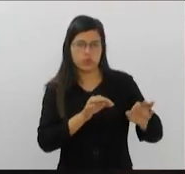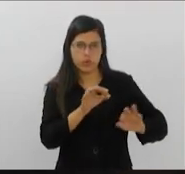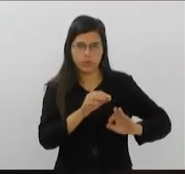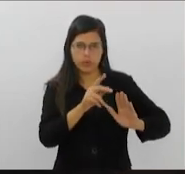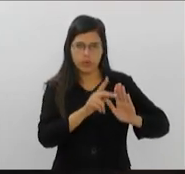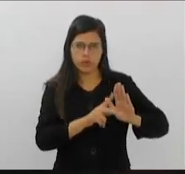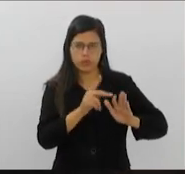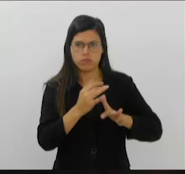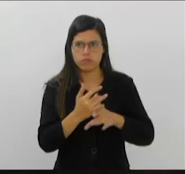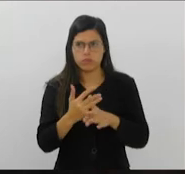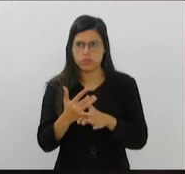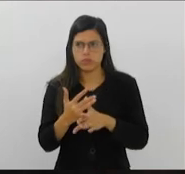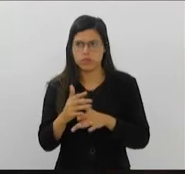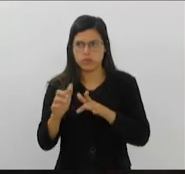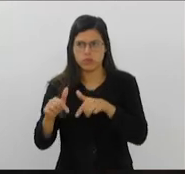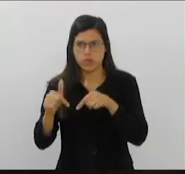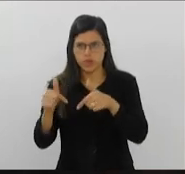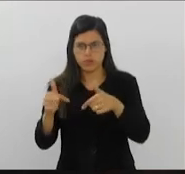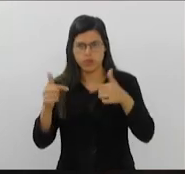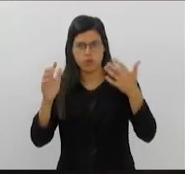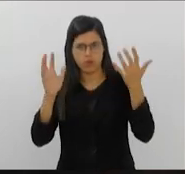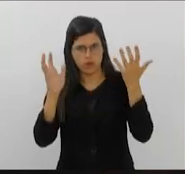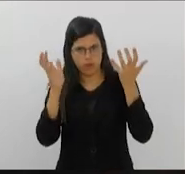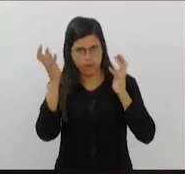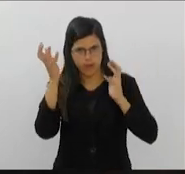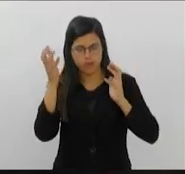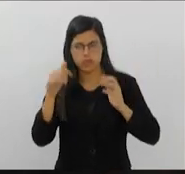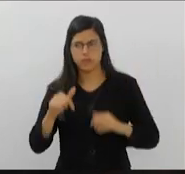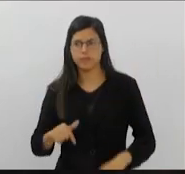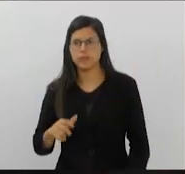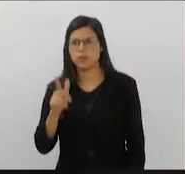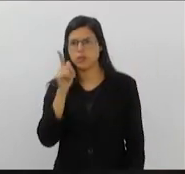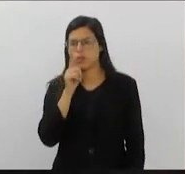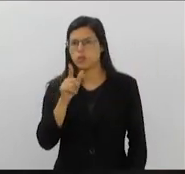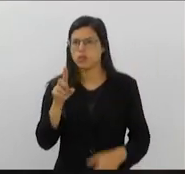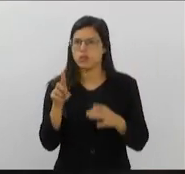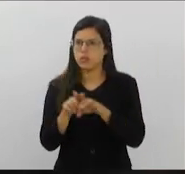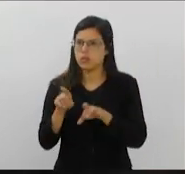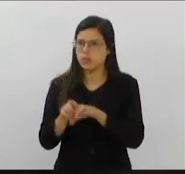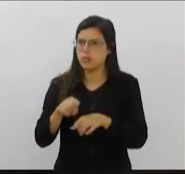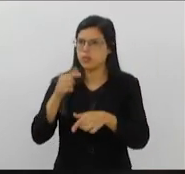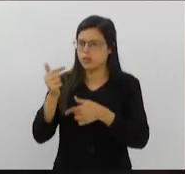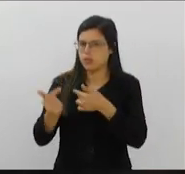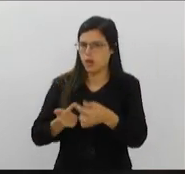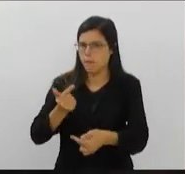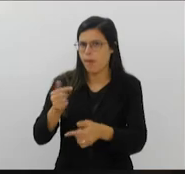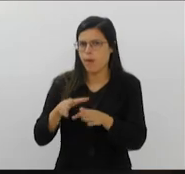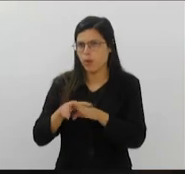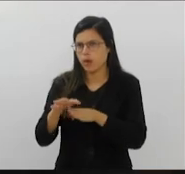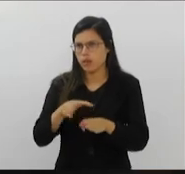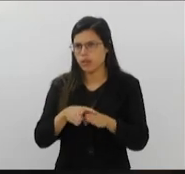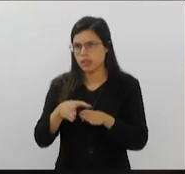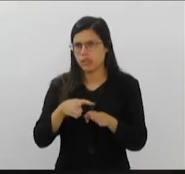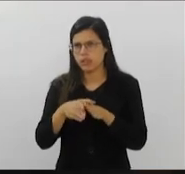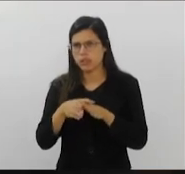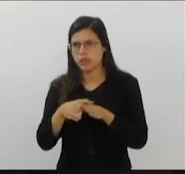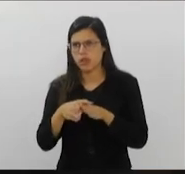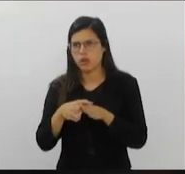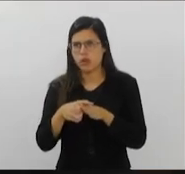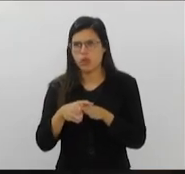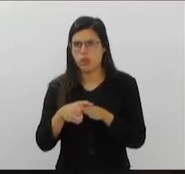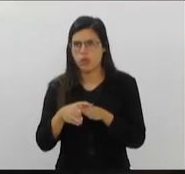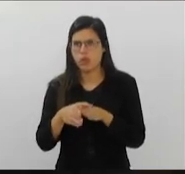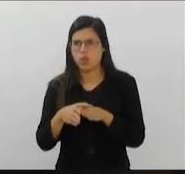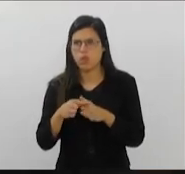de ação climática, e que a gente também consiga replicar esse trabalho, de a gente ter essa orientação no